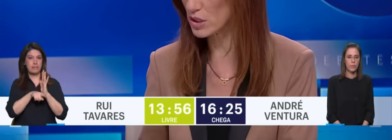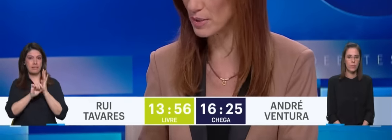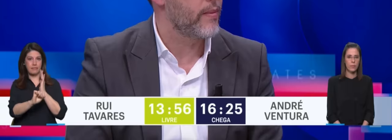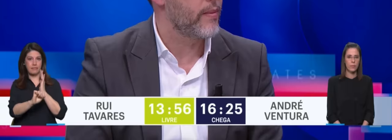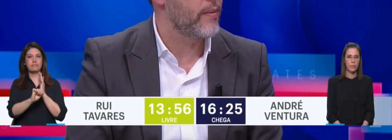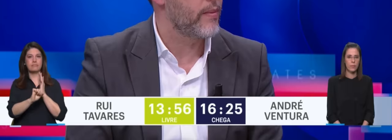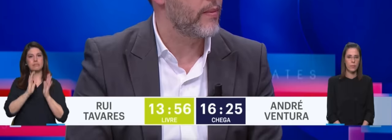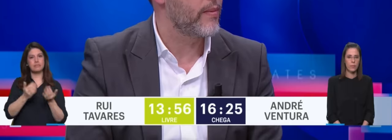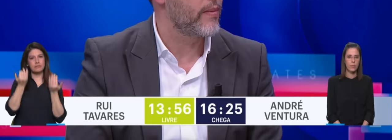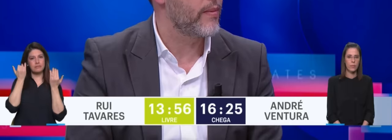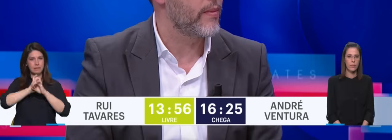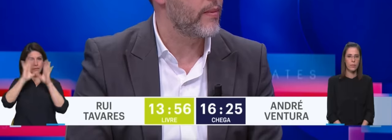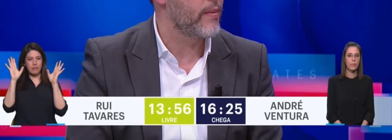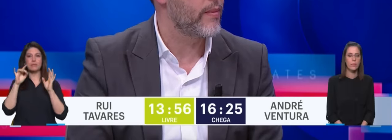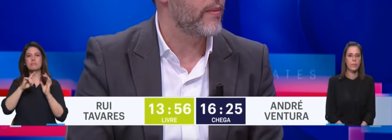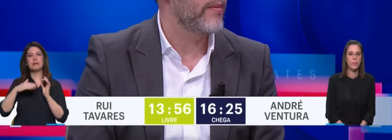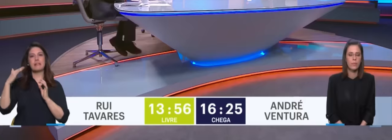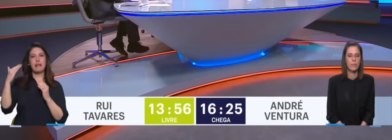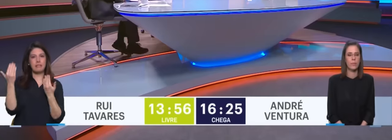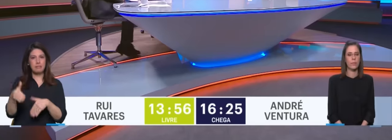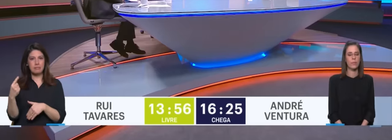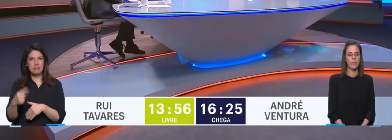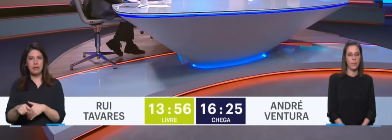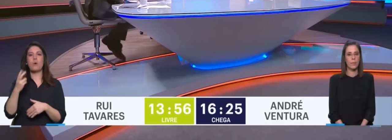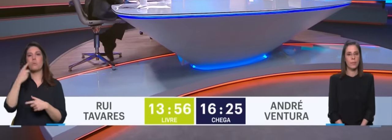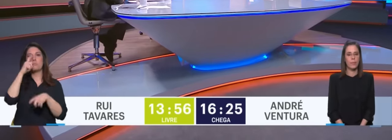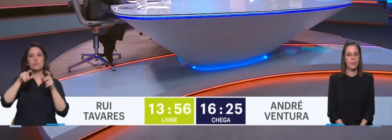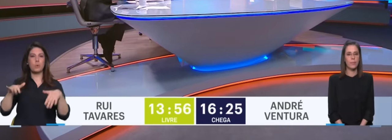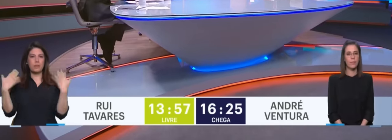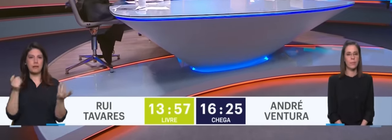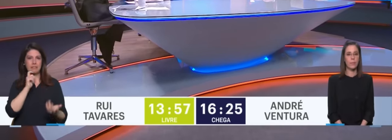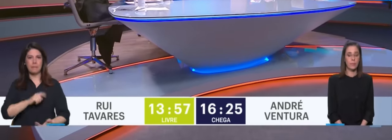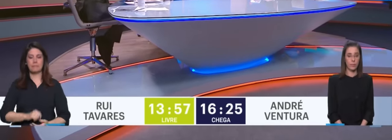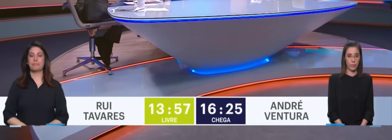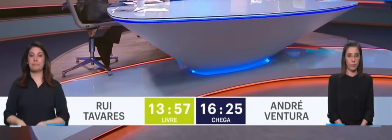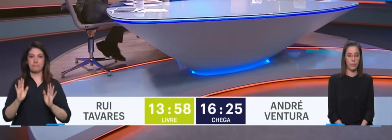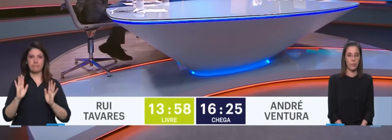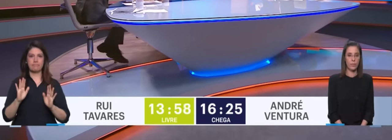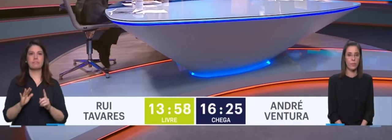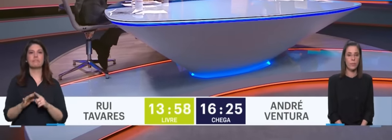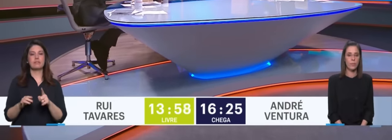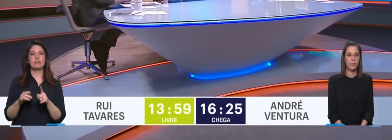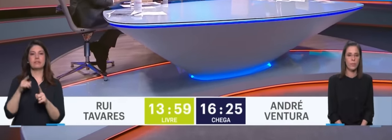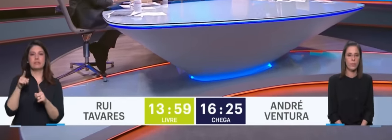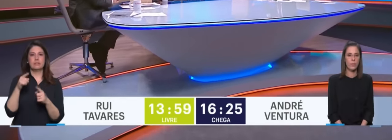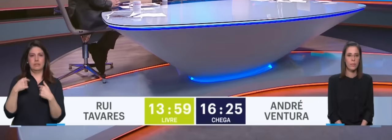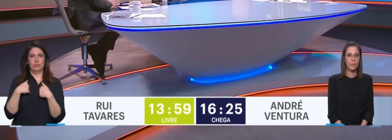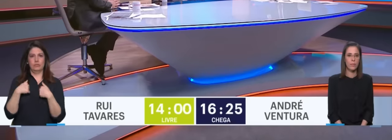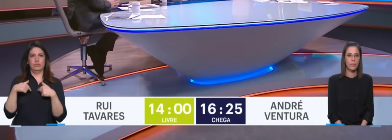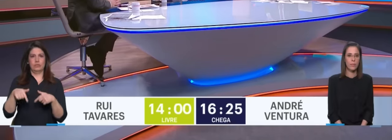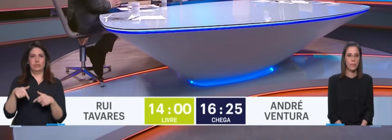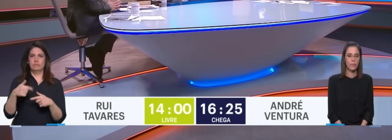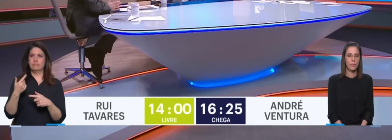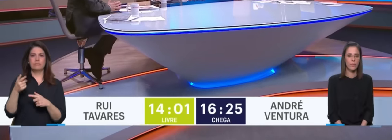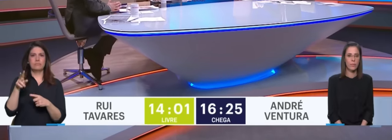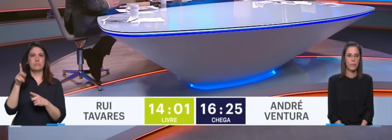algum esclarecimentos impõe algum limite de idade ou abrange qualquer pessoa bem em primeiro lugar é uma certa desfaçatez estarmos a ouvir aqui de alguém